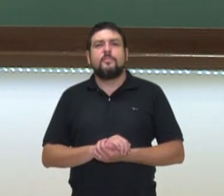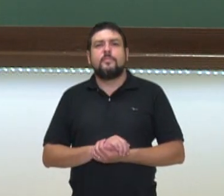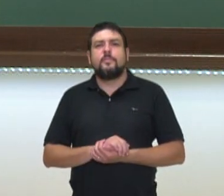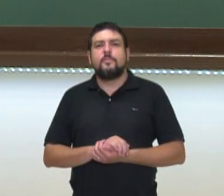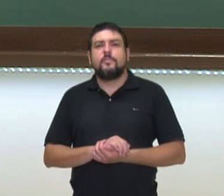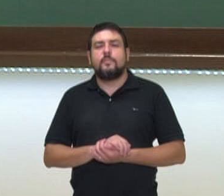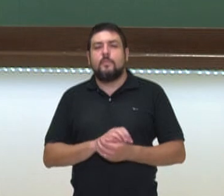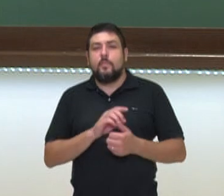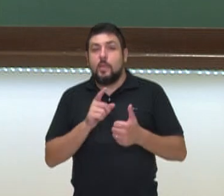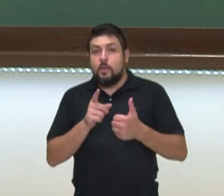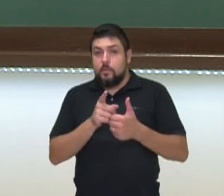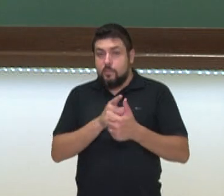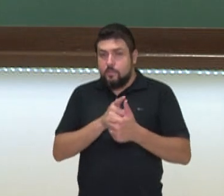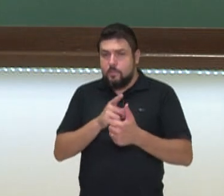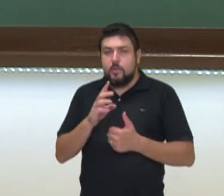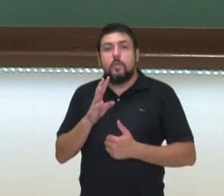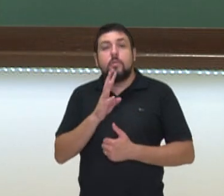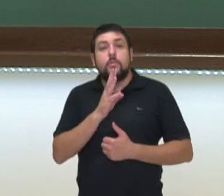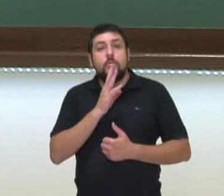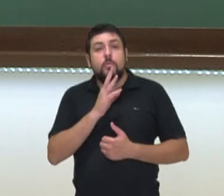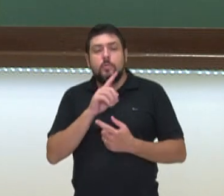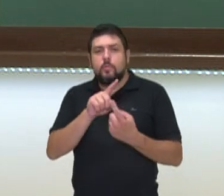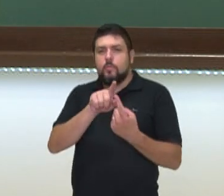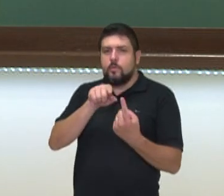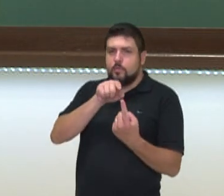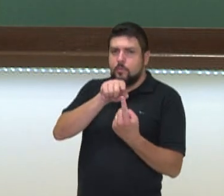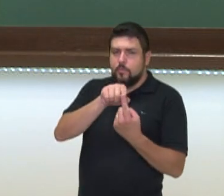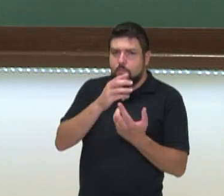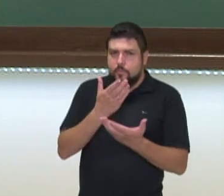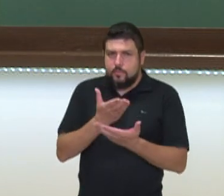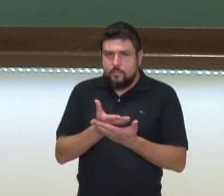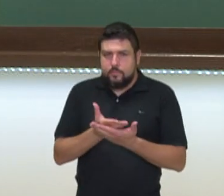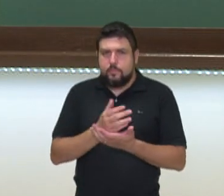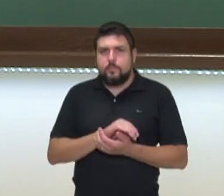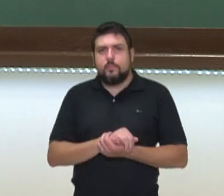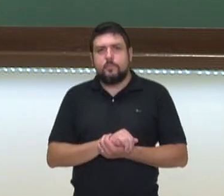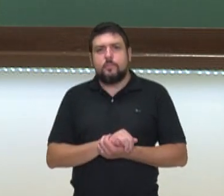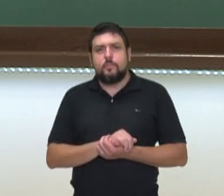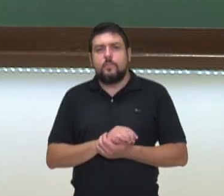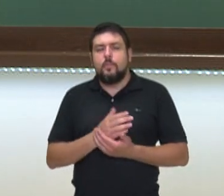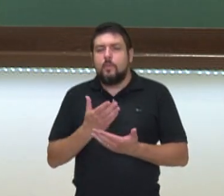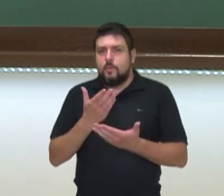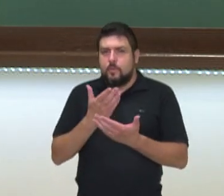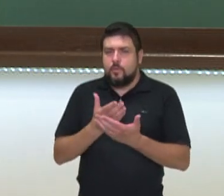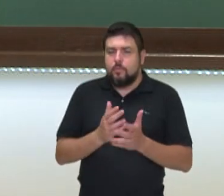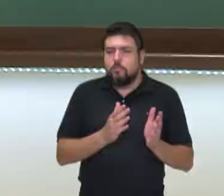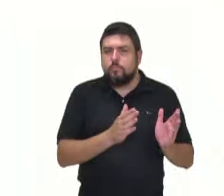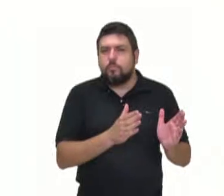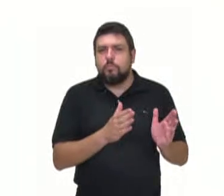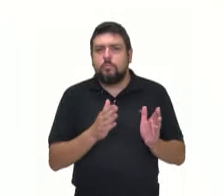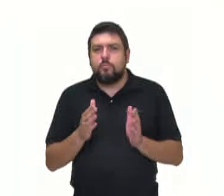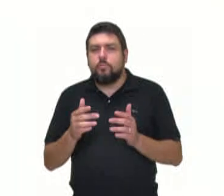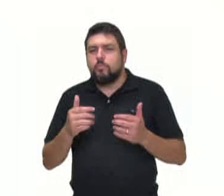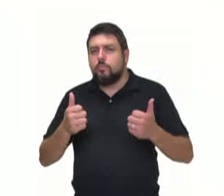Primeiro, a gente vai conhecer sobre os objetivos que a gente vai ter nessa aula, né? Nós vamos falar um pouquinho